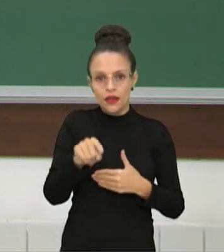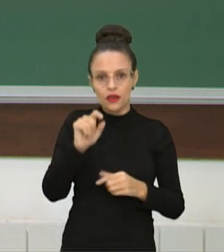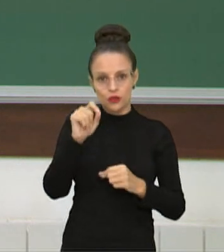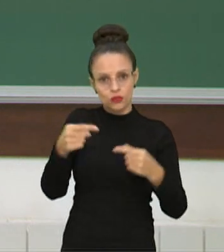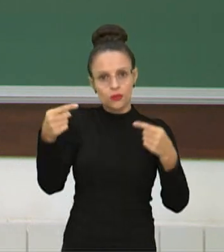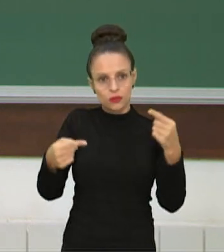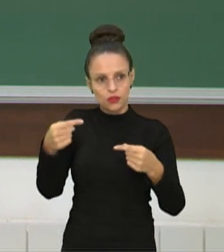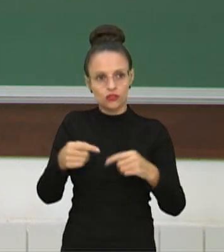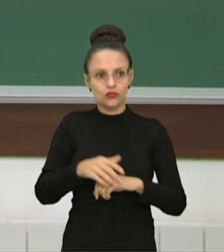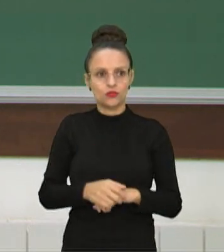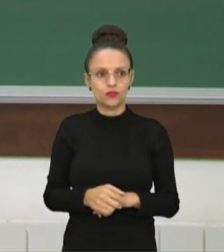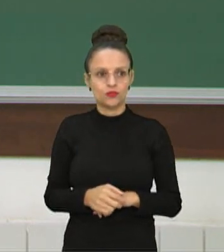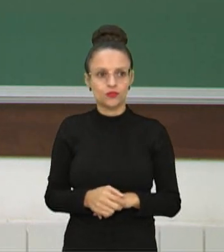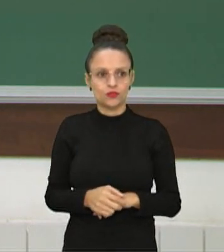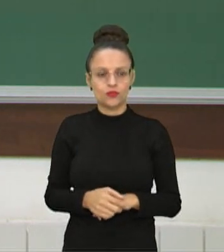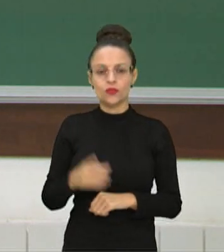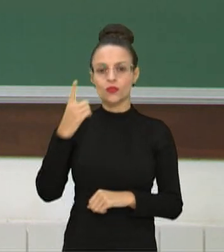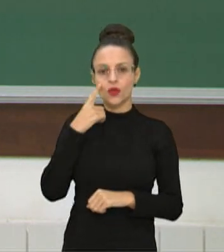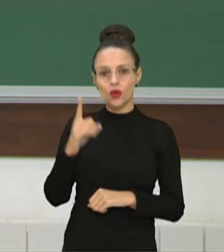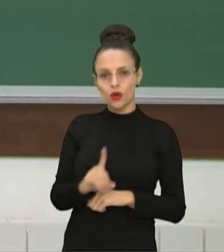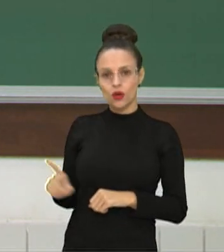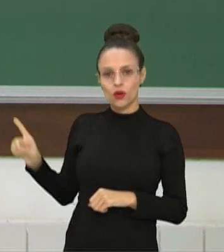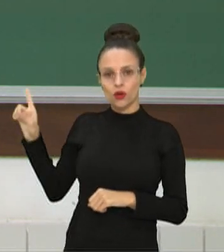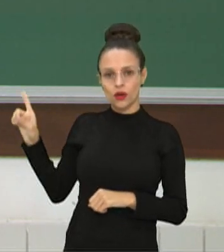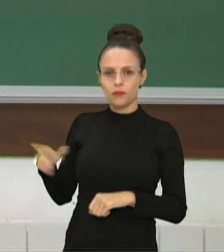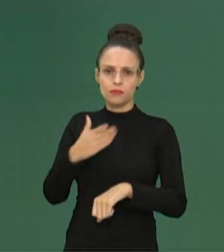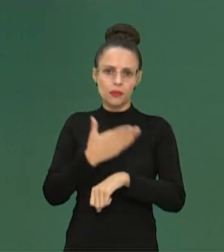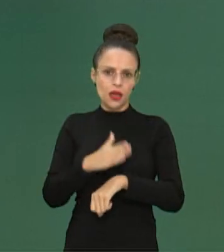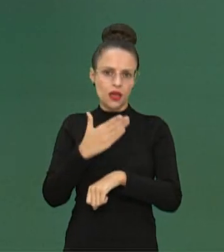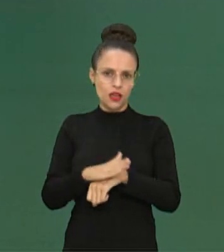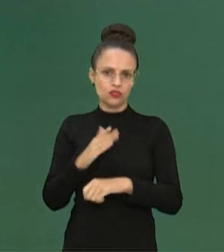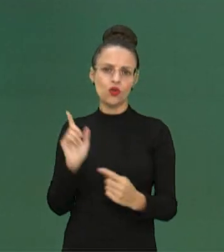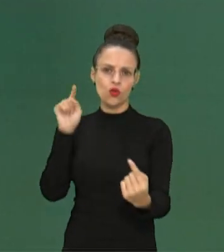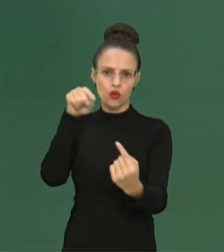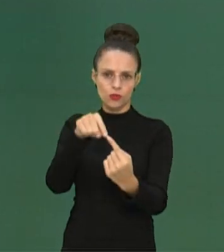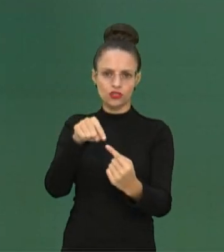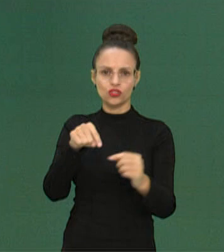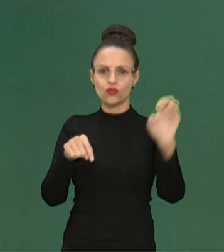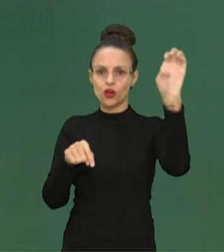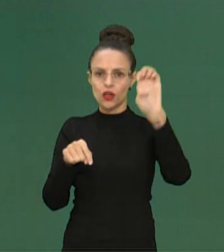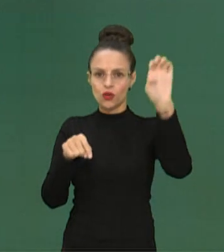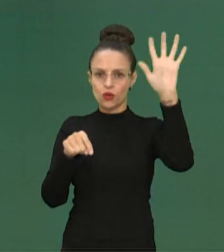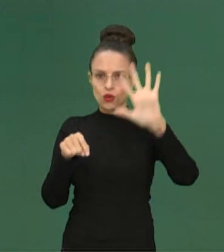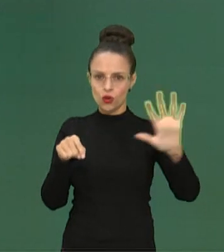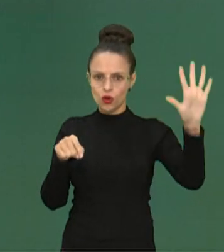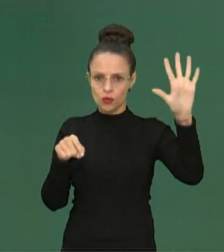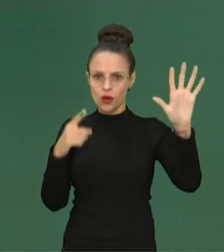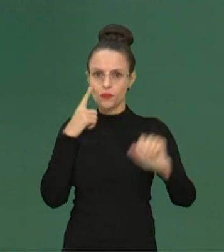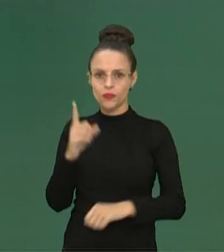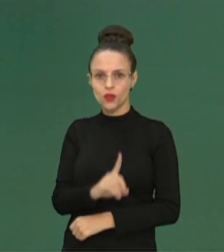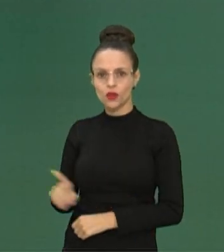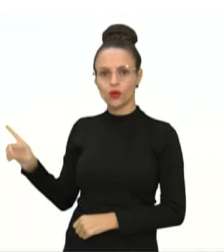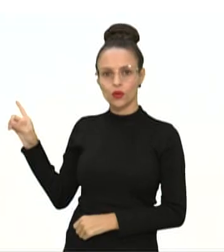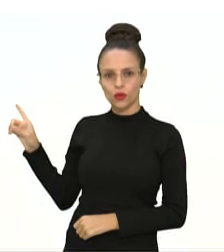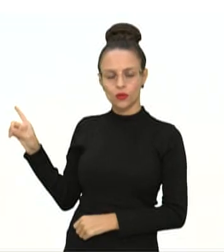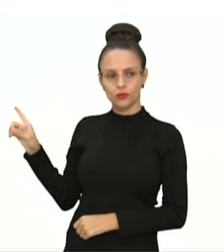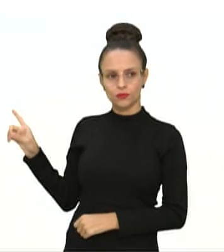nosso debate. Vamos para uma questão prática, já que o nosso objetivo é a Europa. Está vendo esta linha